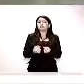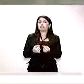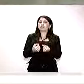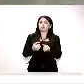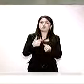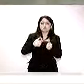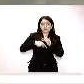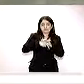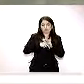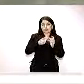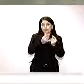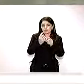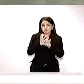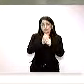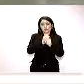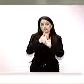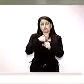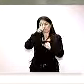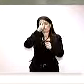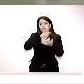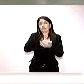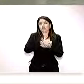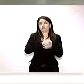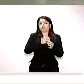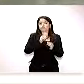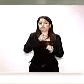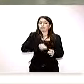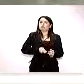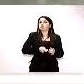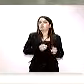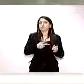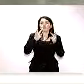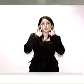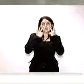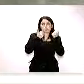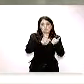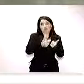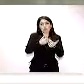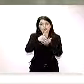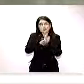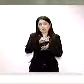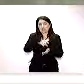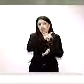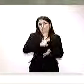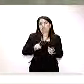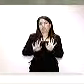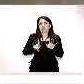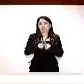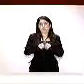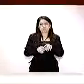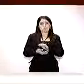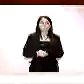julga regular Afasta a pena de multa aplicada e os consequente encaminhamentos determinados